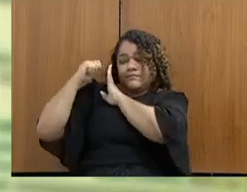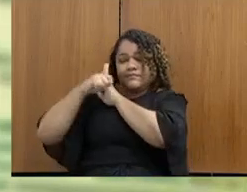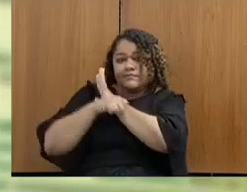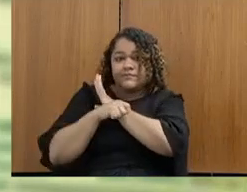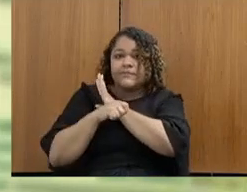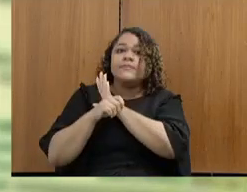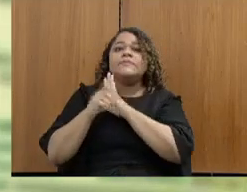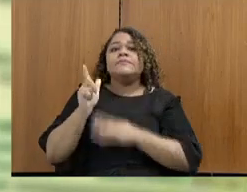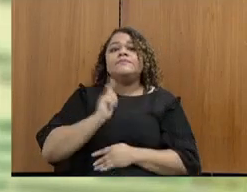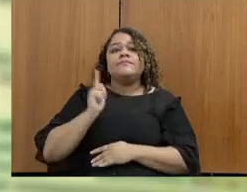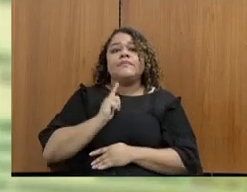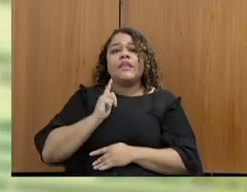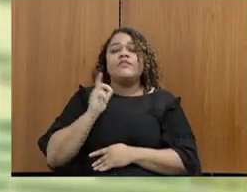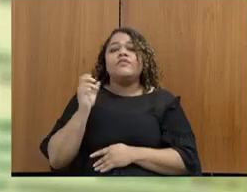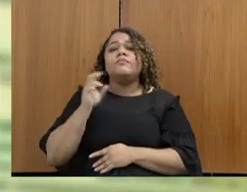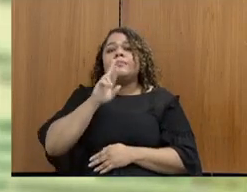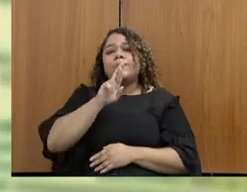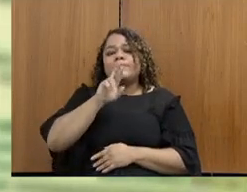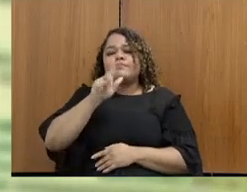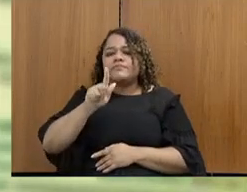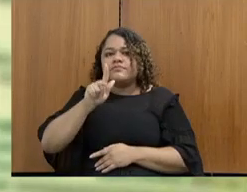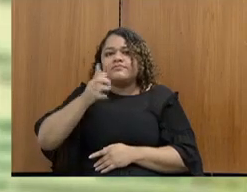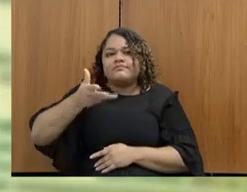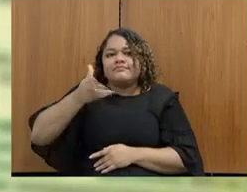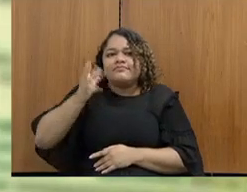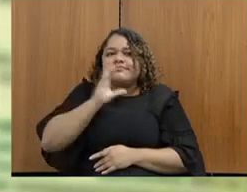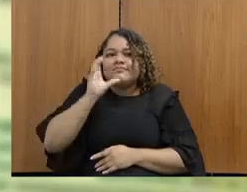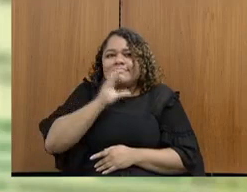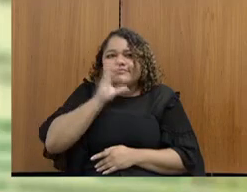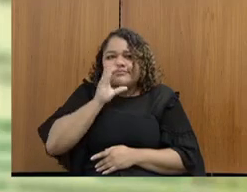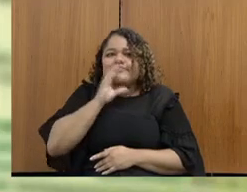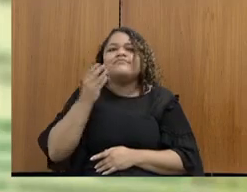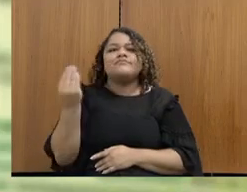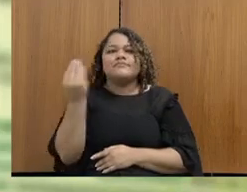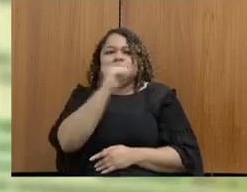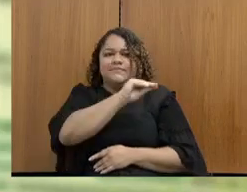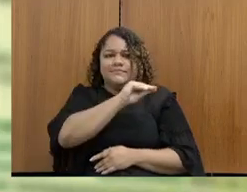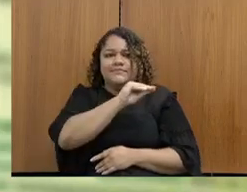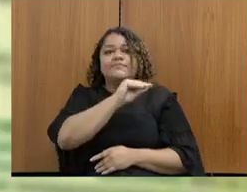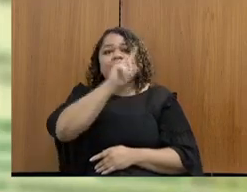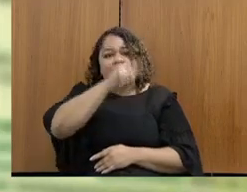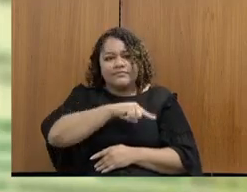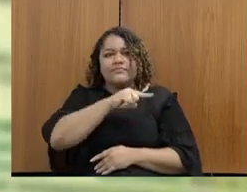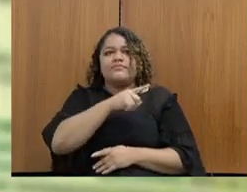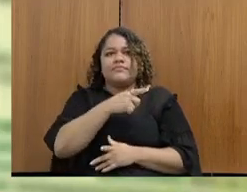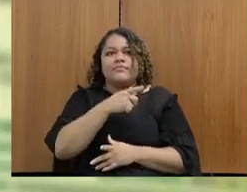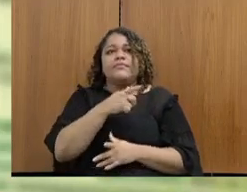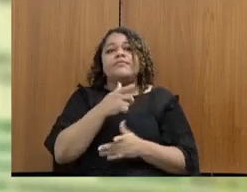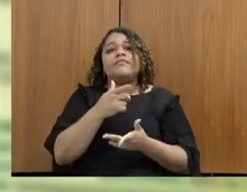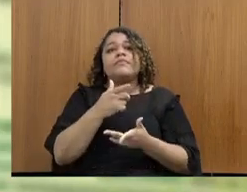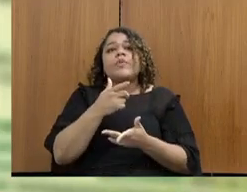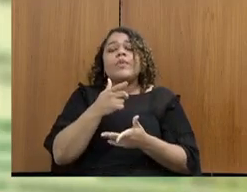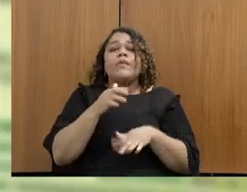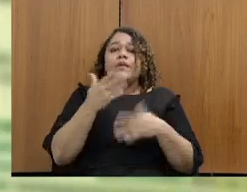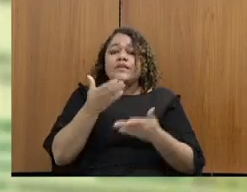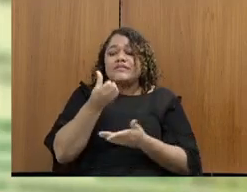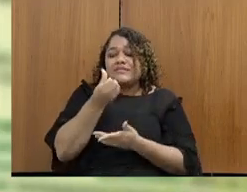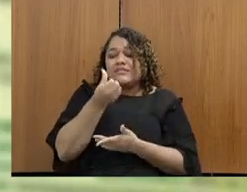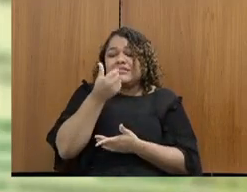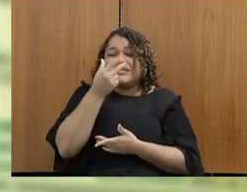RG Express que a emissão centralizada de carteira de identidade dos serviços correlatos com isso